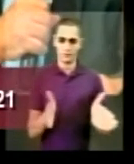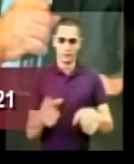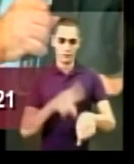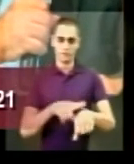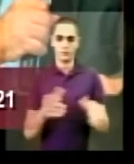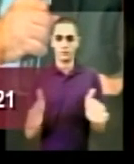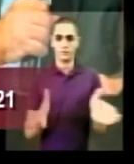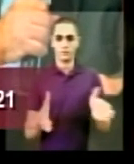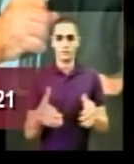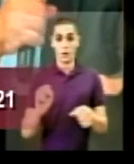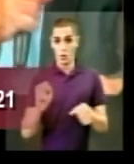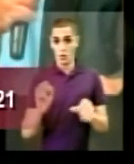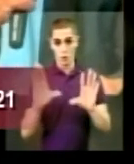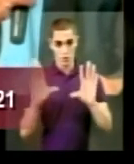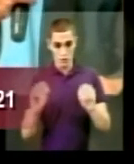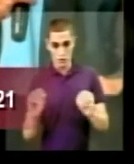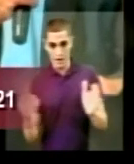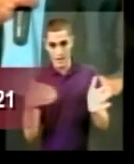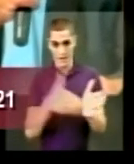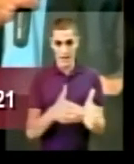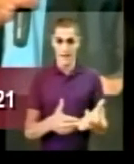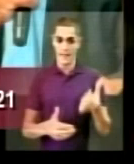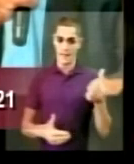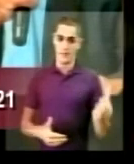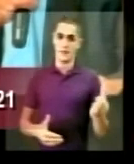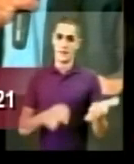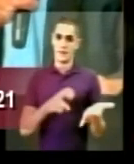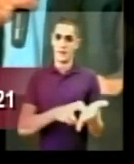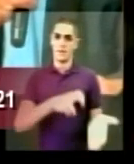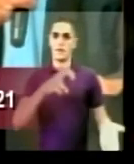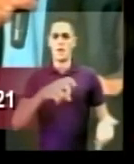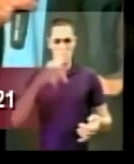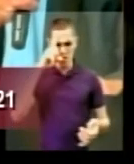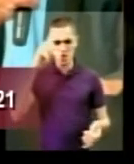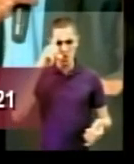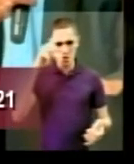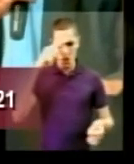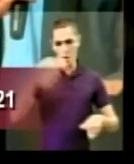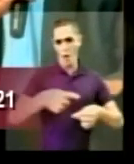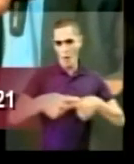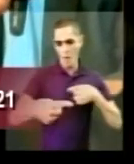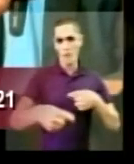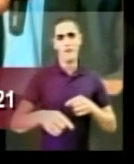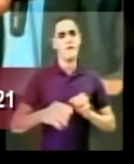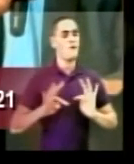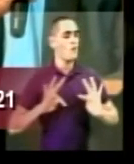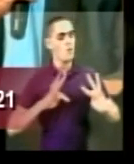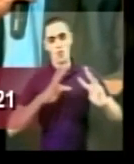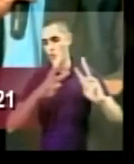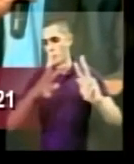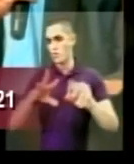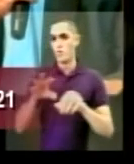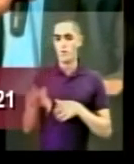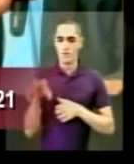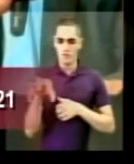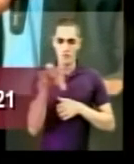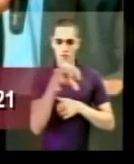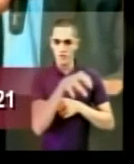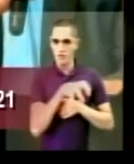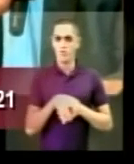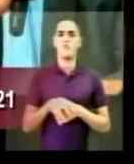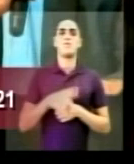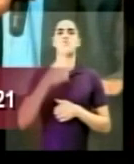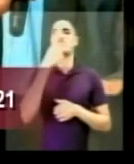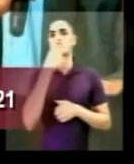e 6 horas, todos os dias da semana, todas as regiões estarão na fase